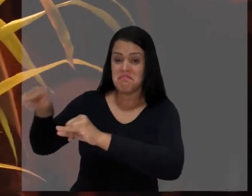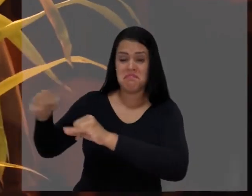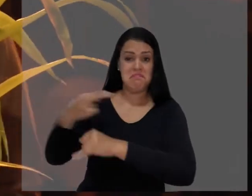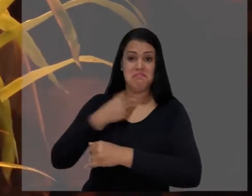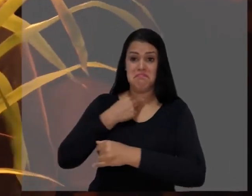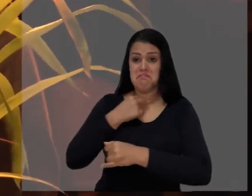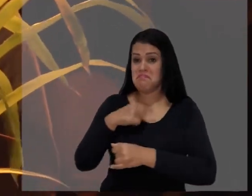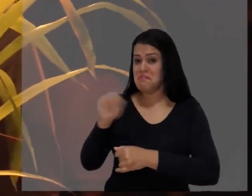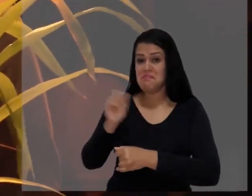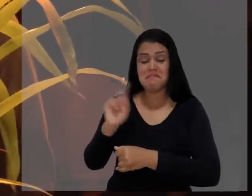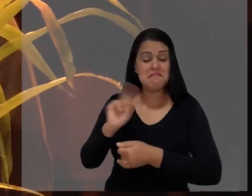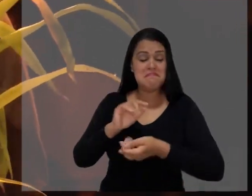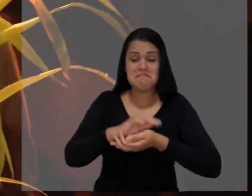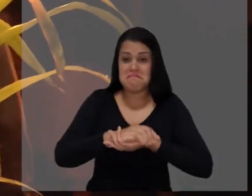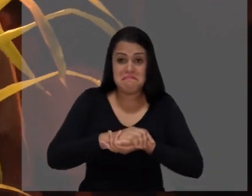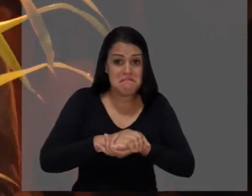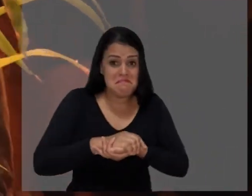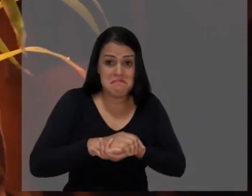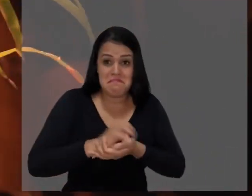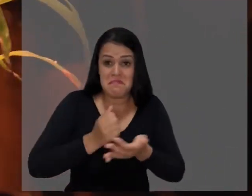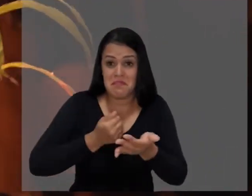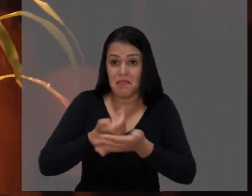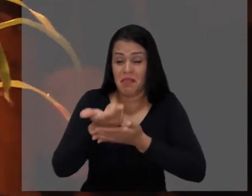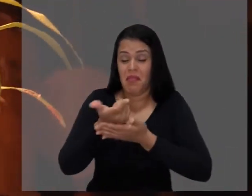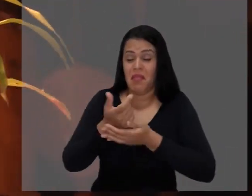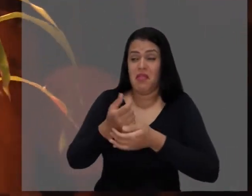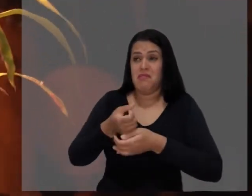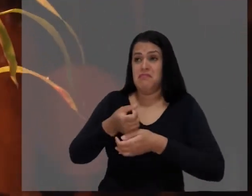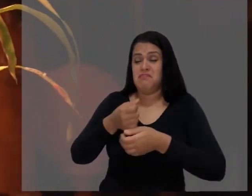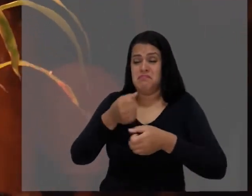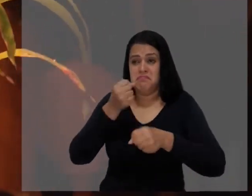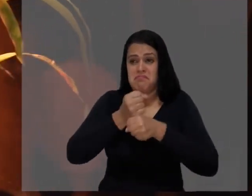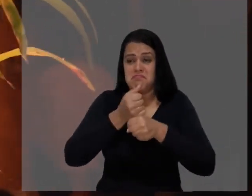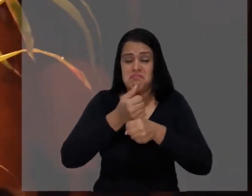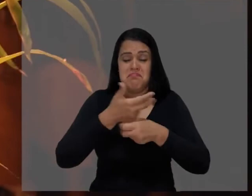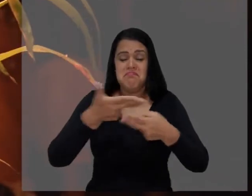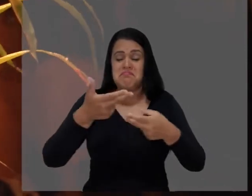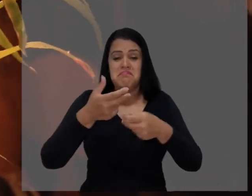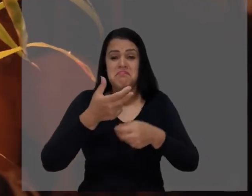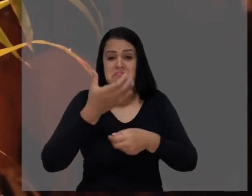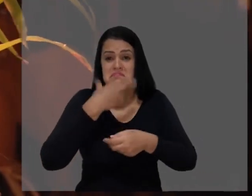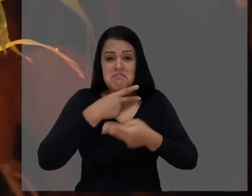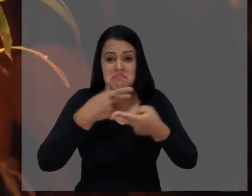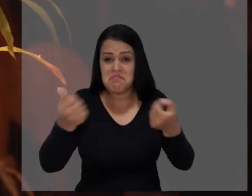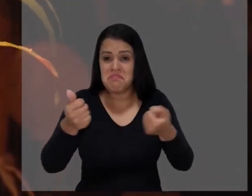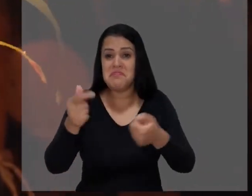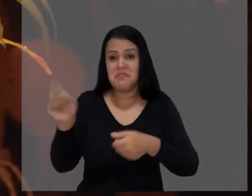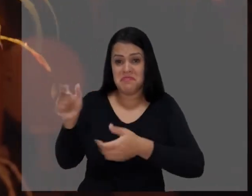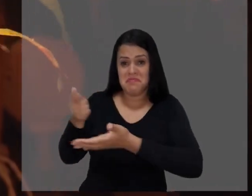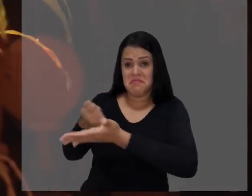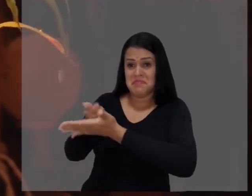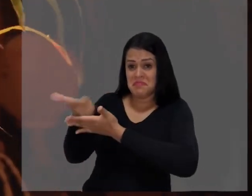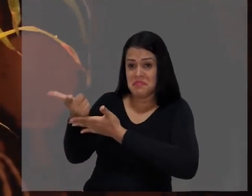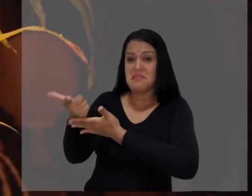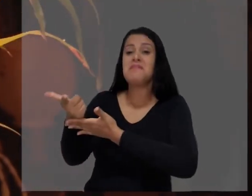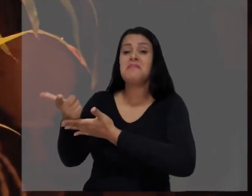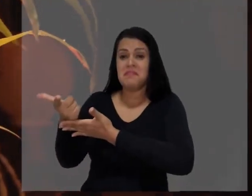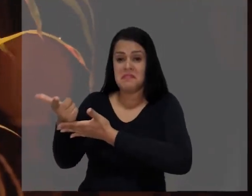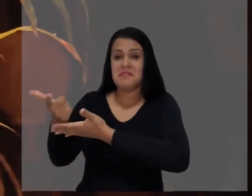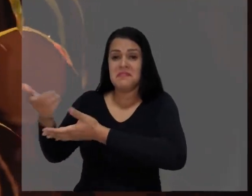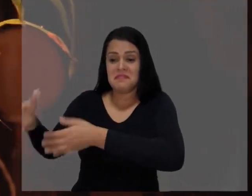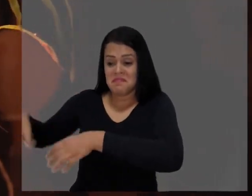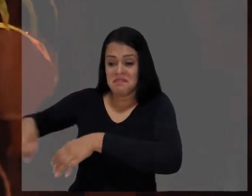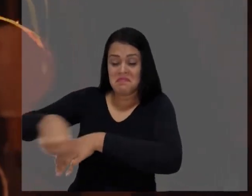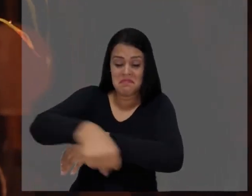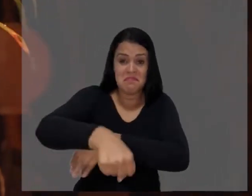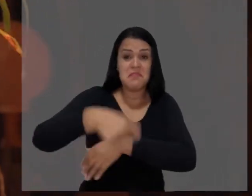posso sair para comprar verdura, fruta. Ele compra para mim. Ele faz a compra e deixa